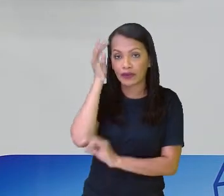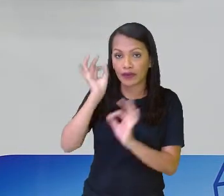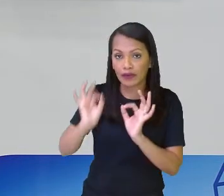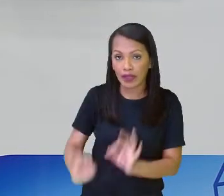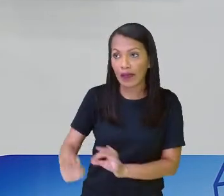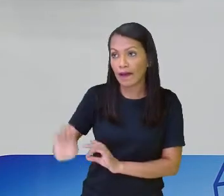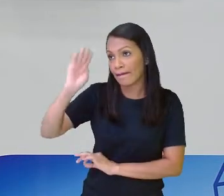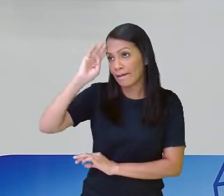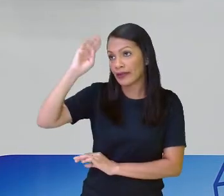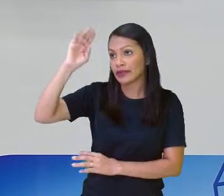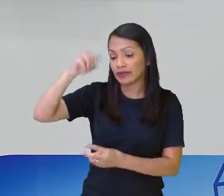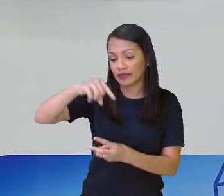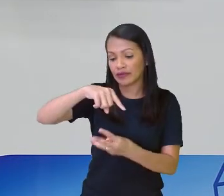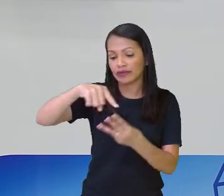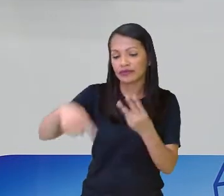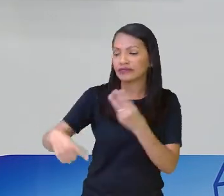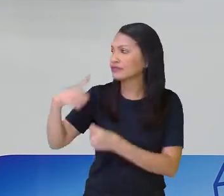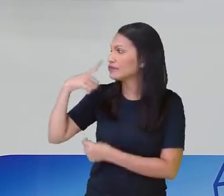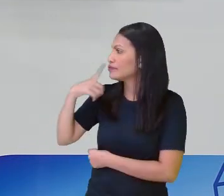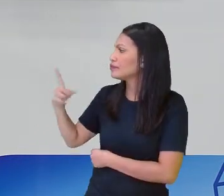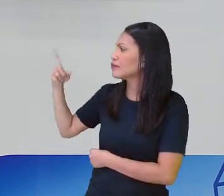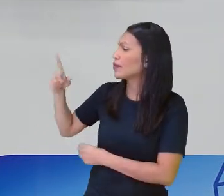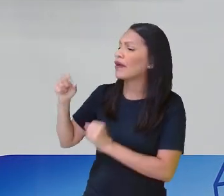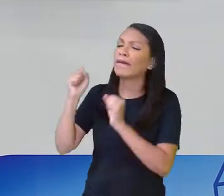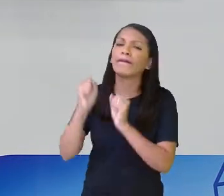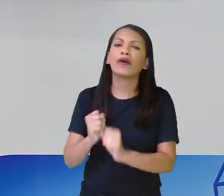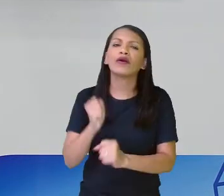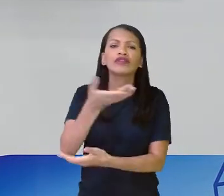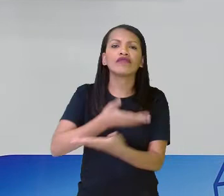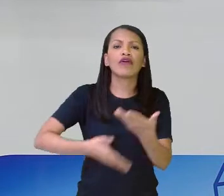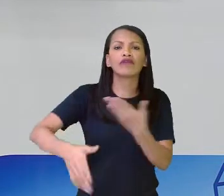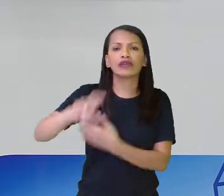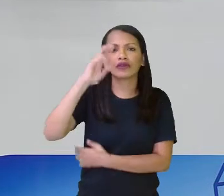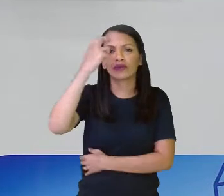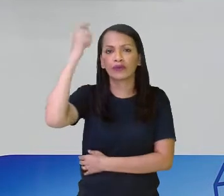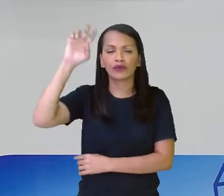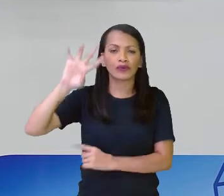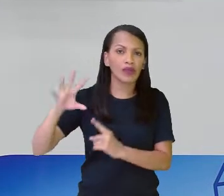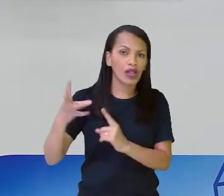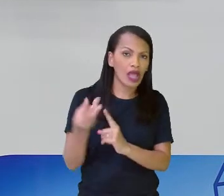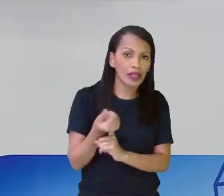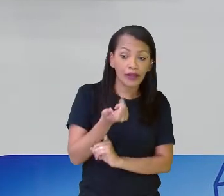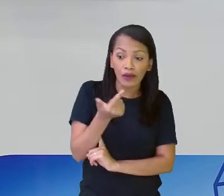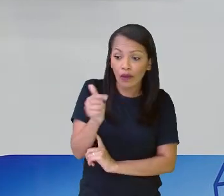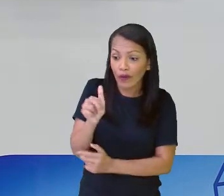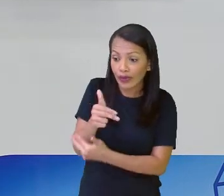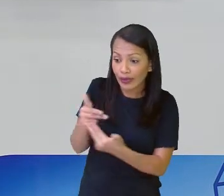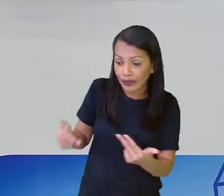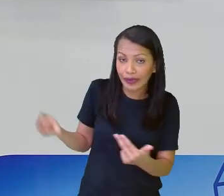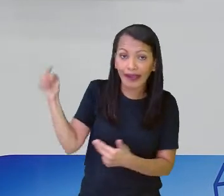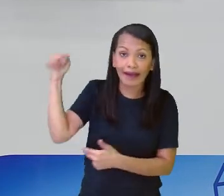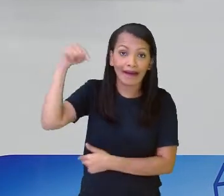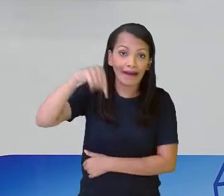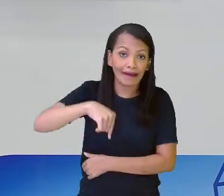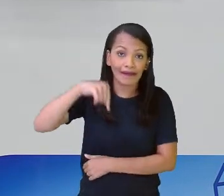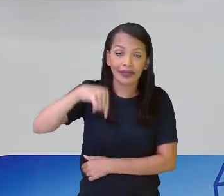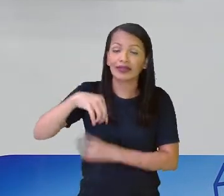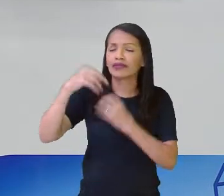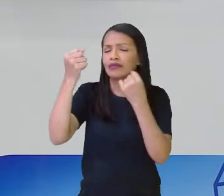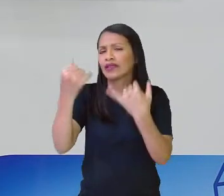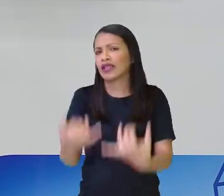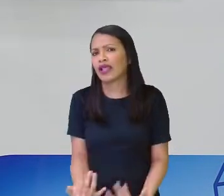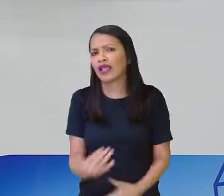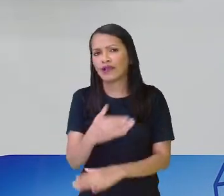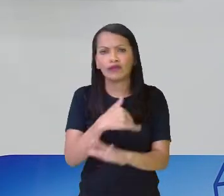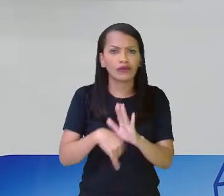principalmente esses três tópicos, que também pode envolver aí cultura, arte e tantas outras coisas. Aqui não está falando tudo, é só